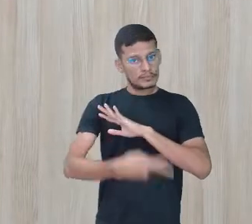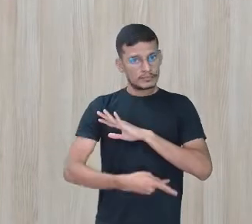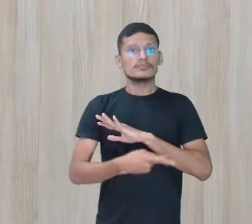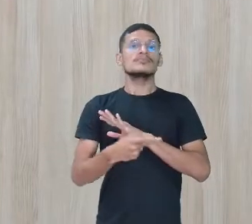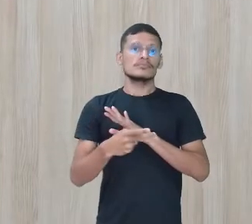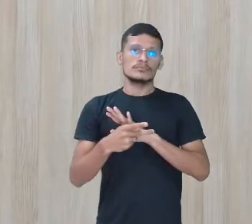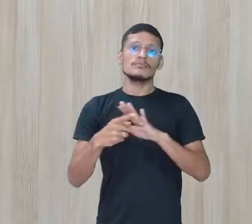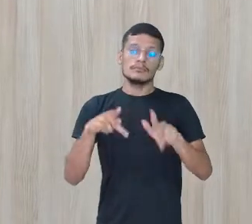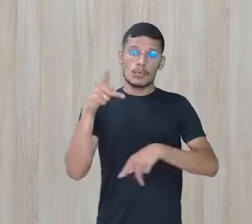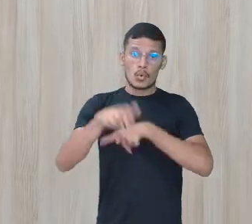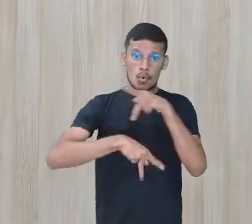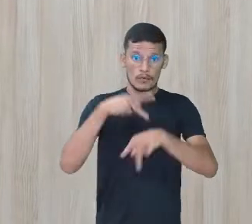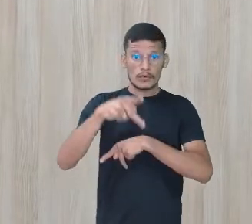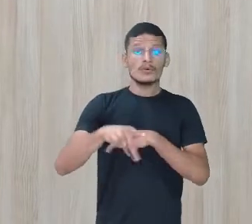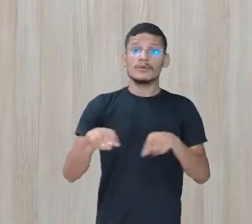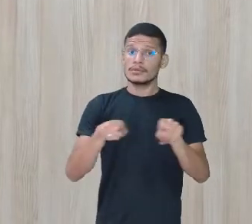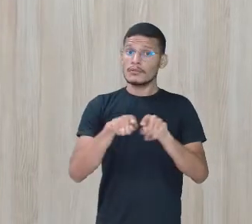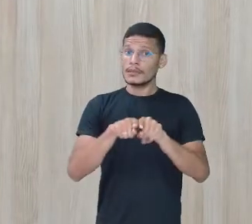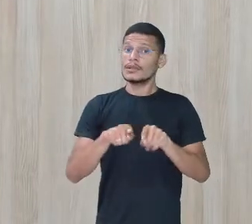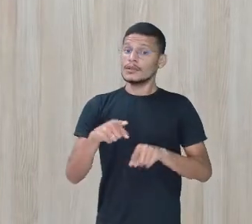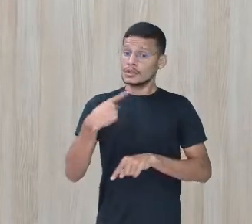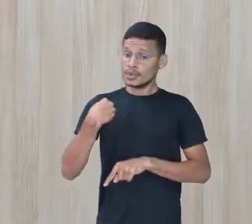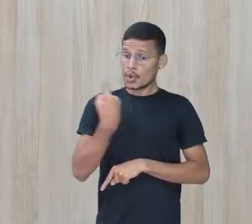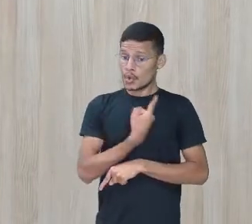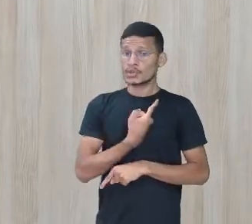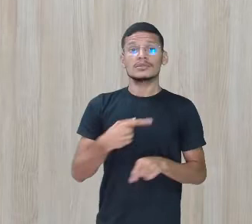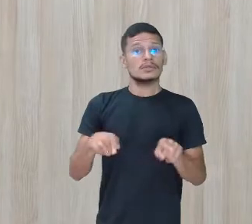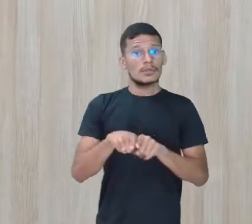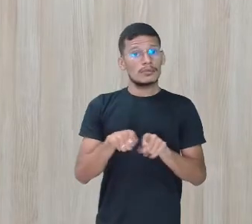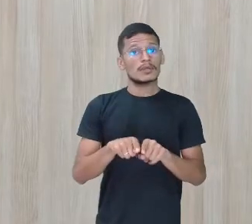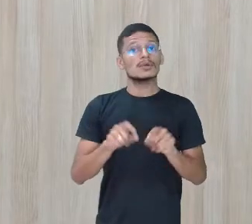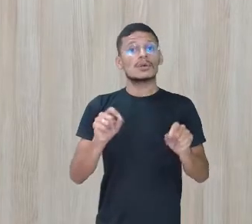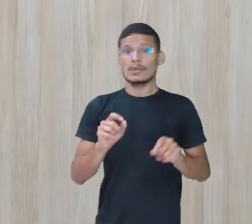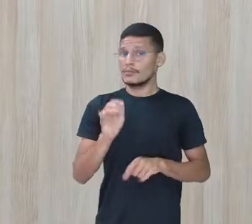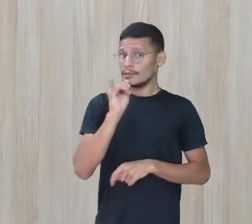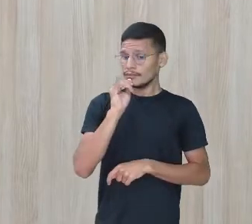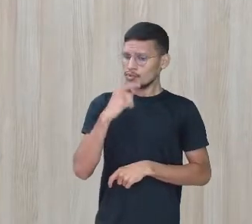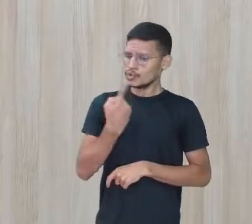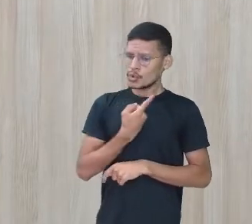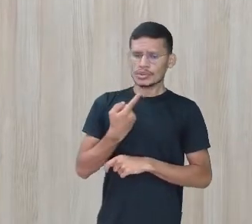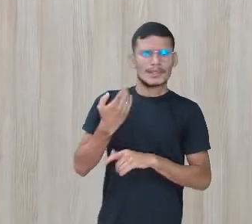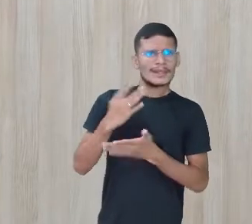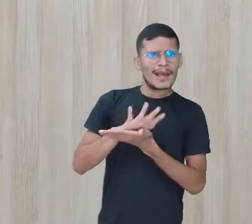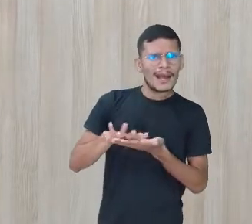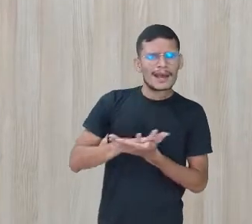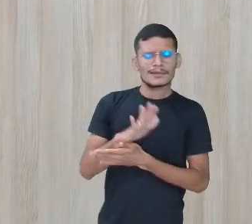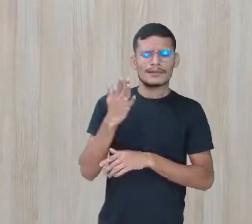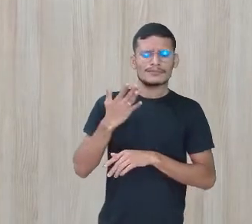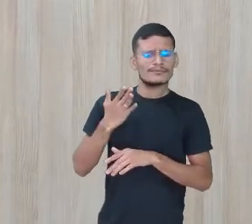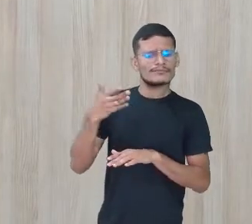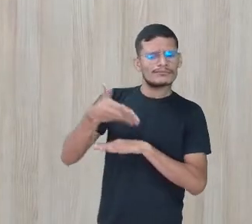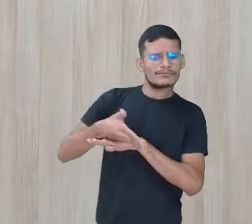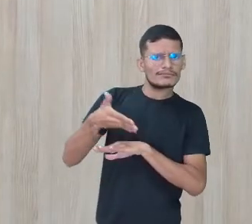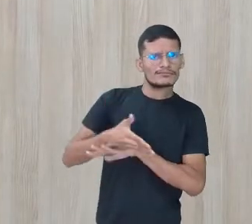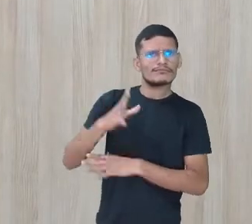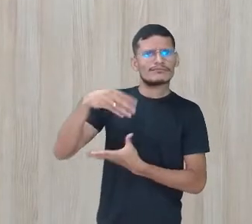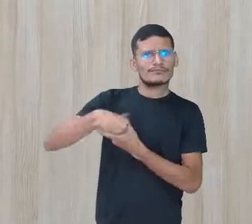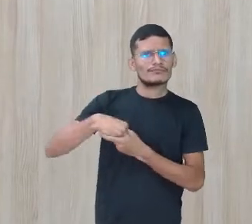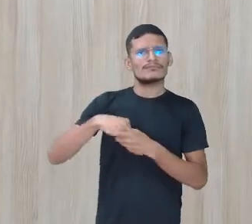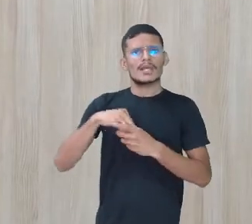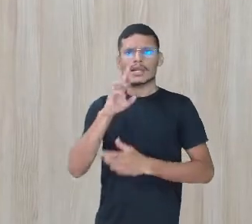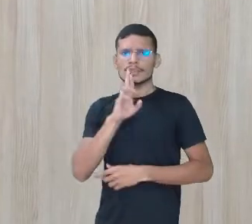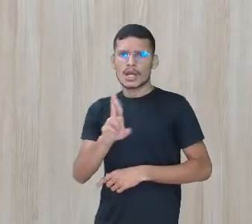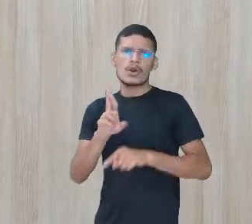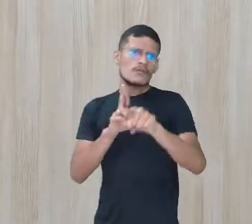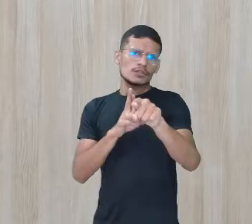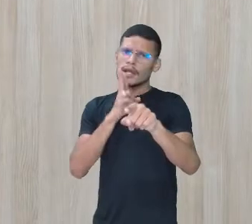do nosso povo e como parte nossa, né, mesmo que nós não sejamos um ou outro, as pessoas não sejam praticantes, que você não